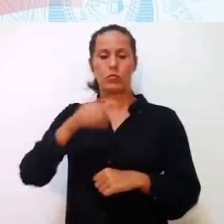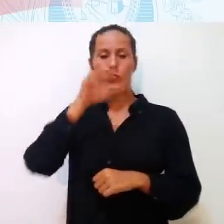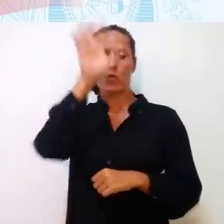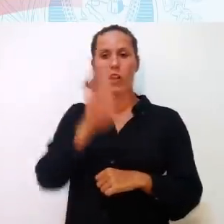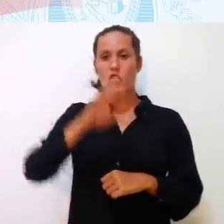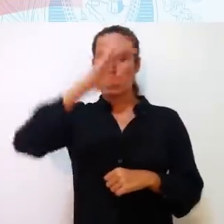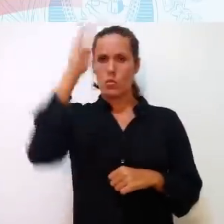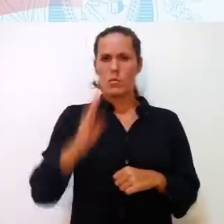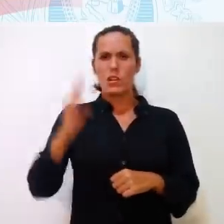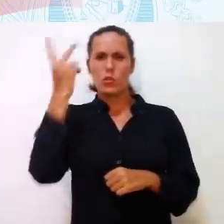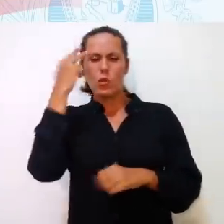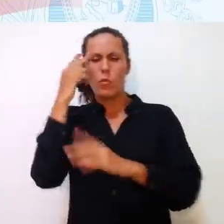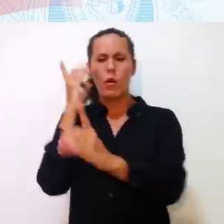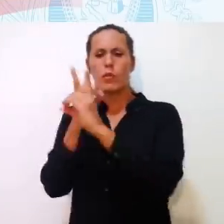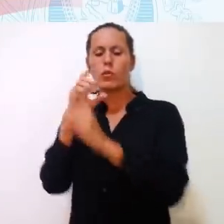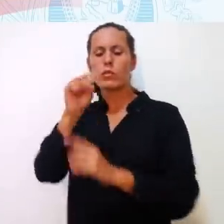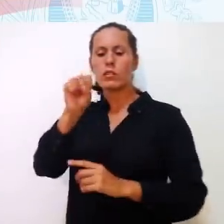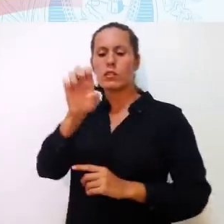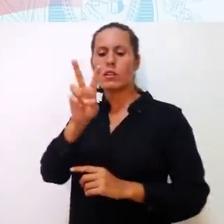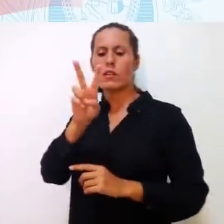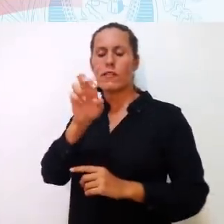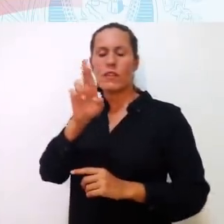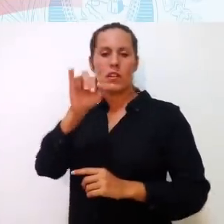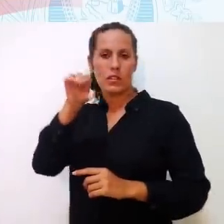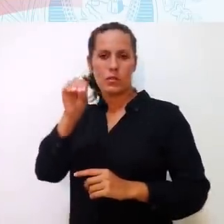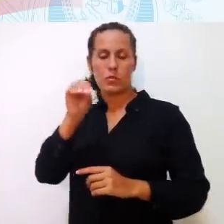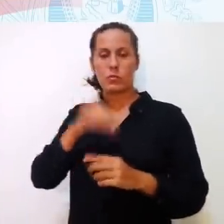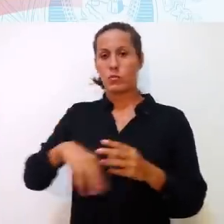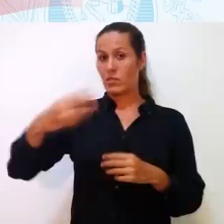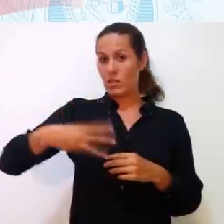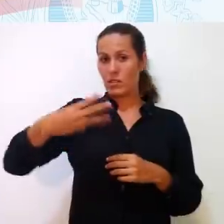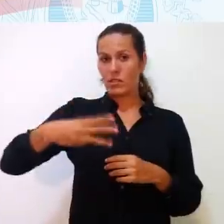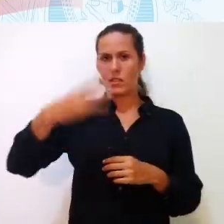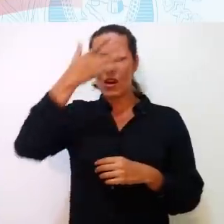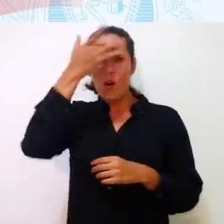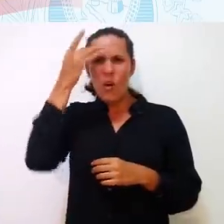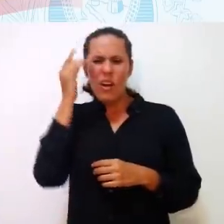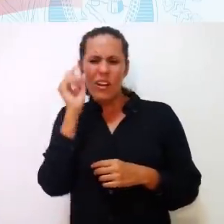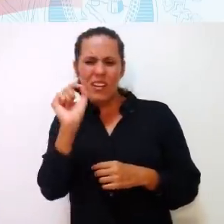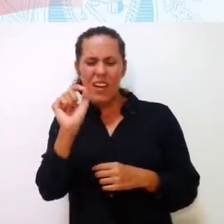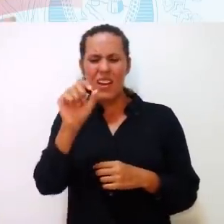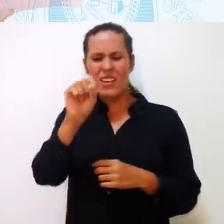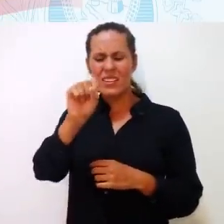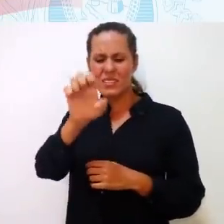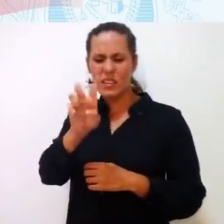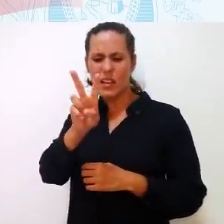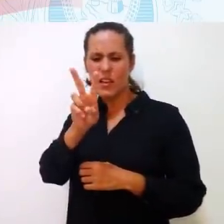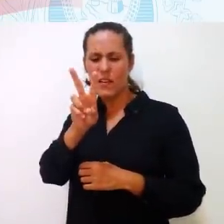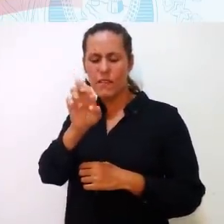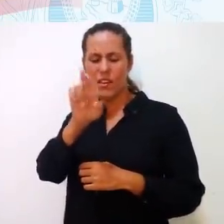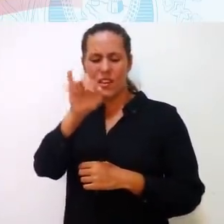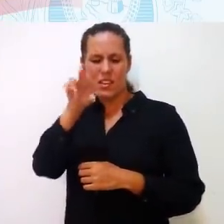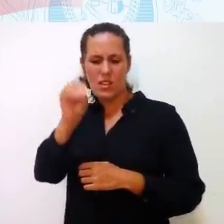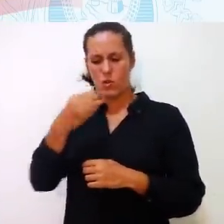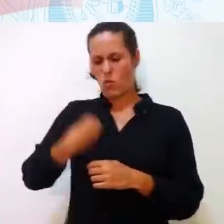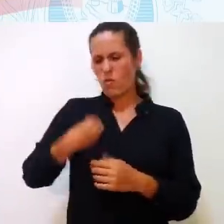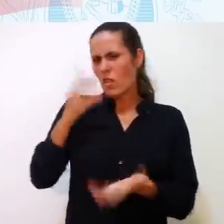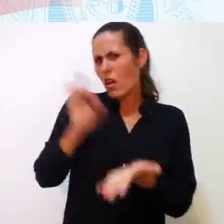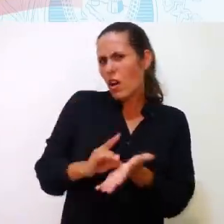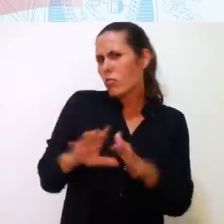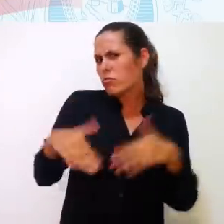Segundo, em que região do Brasil é comum ter muitos severinos? Terceiro, quem são os severinos da vida